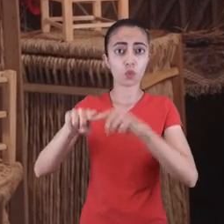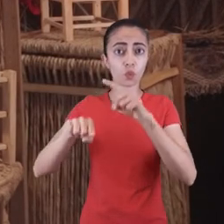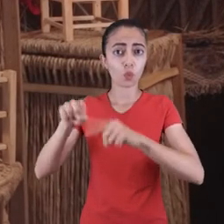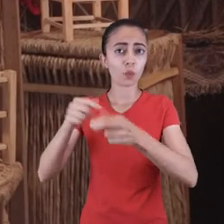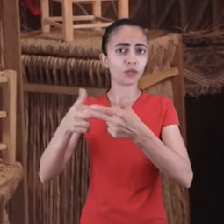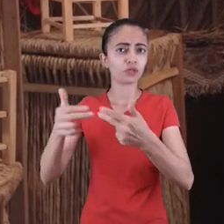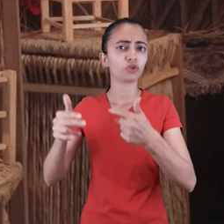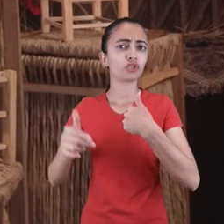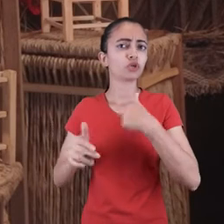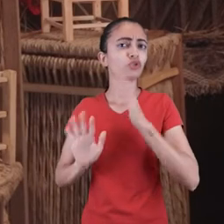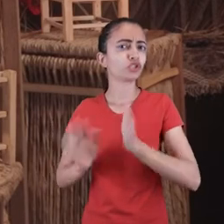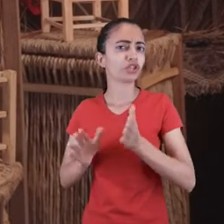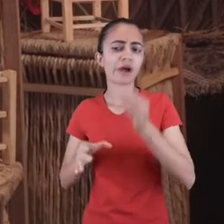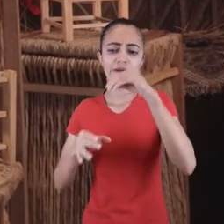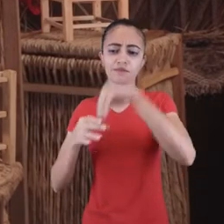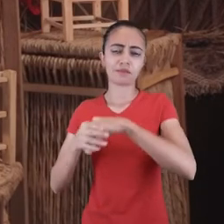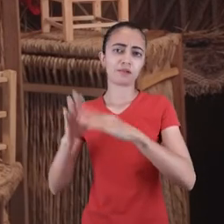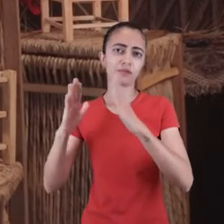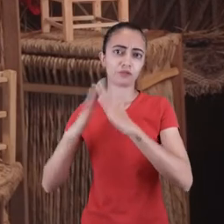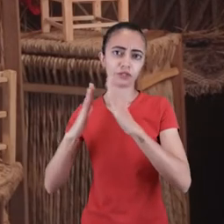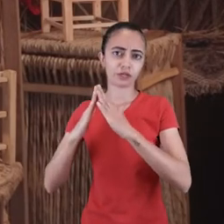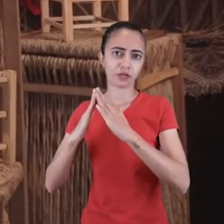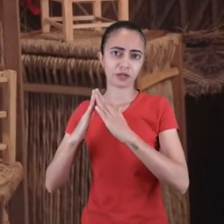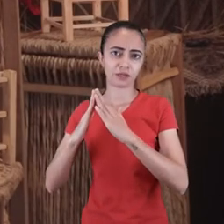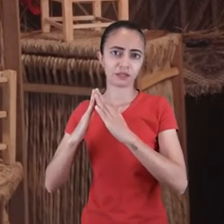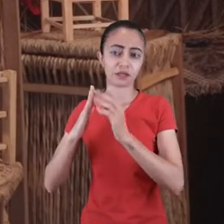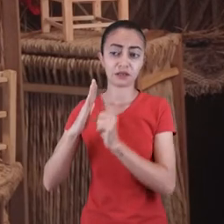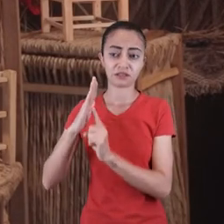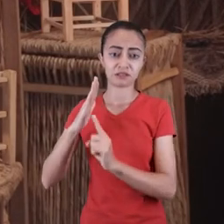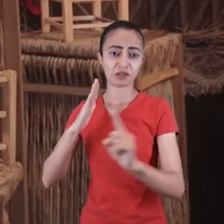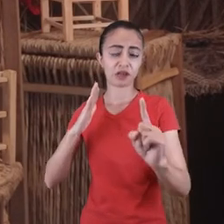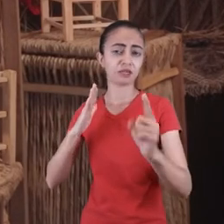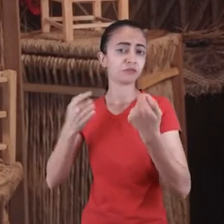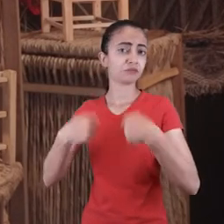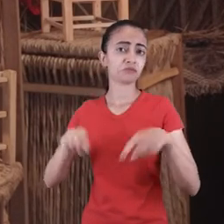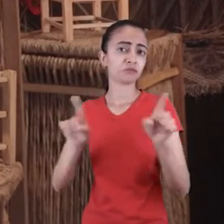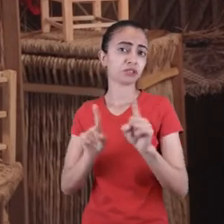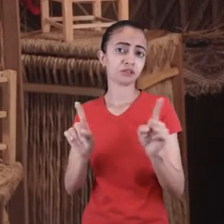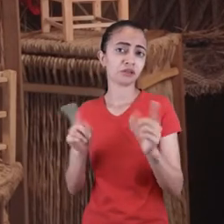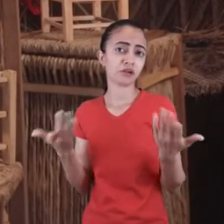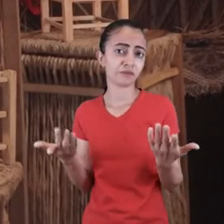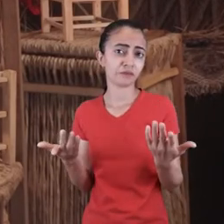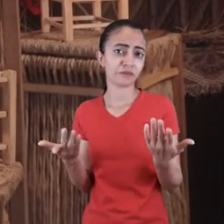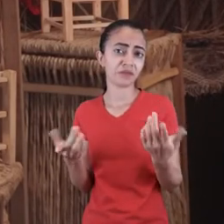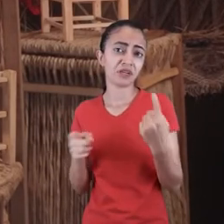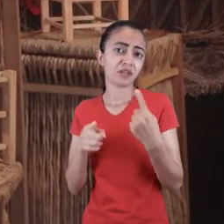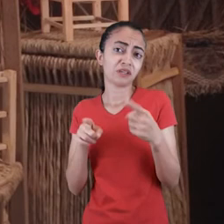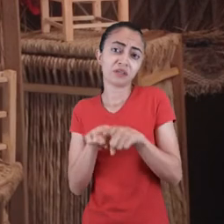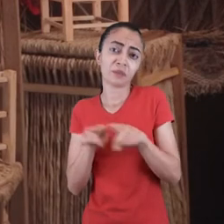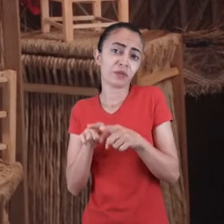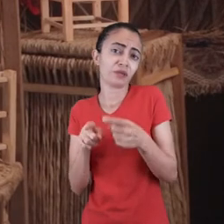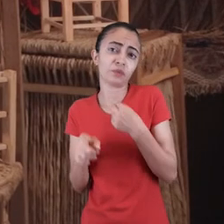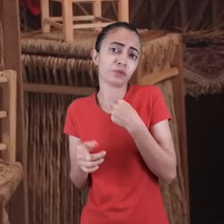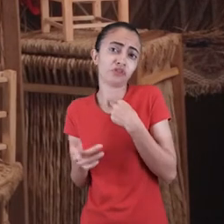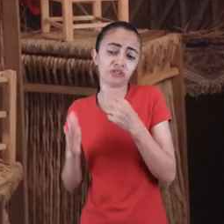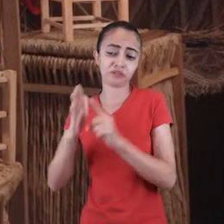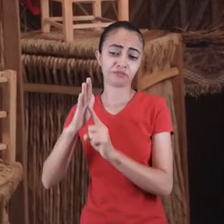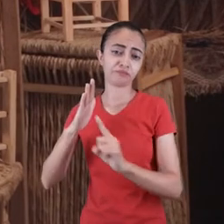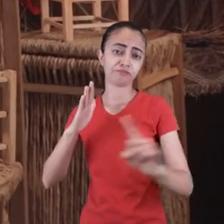que eu já tinha em casa. Não precisava sair para trabalhar, porque também nem podia sair de